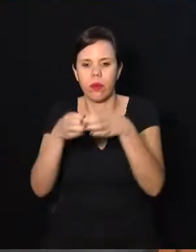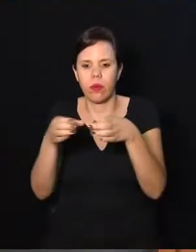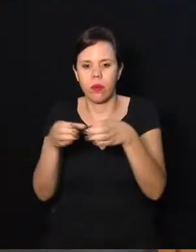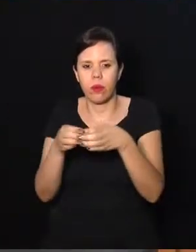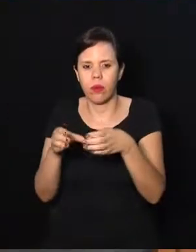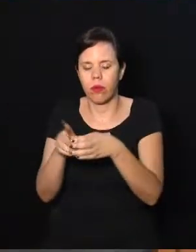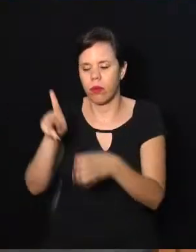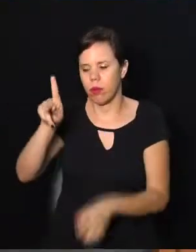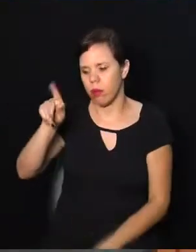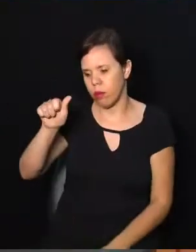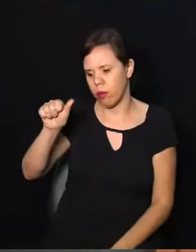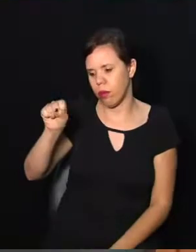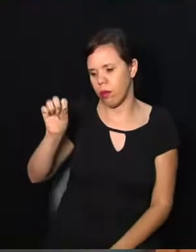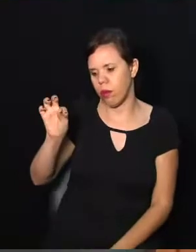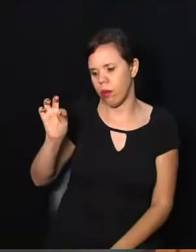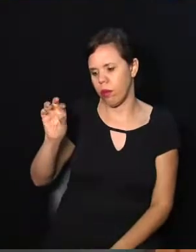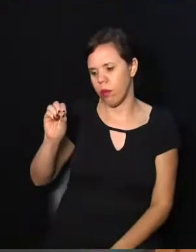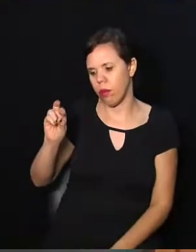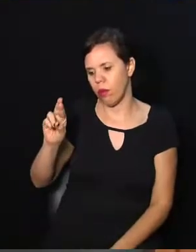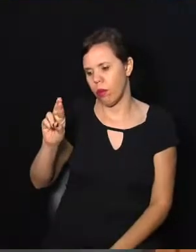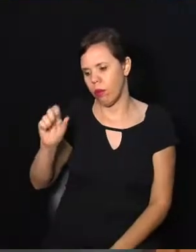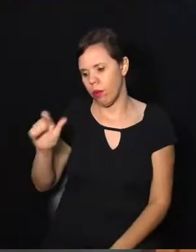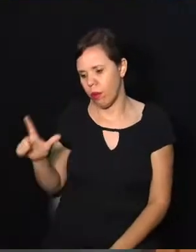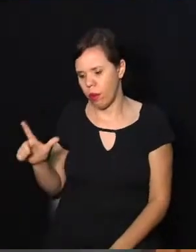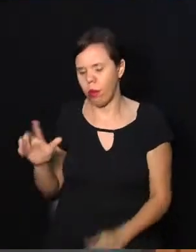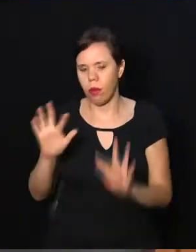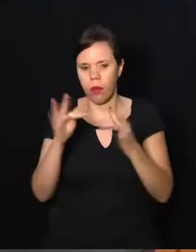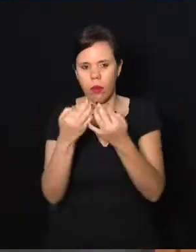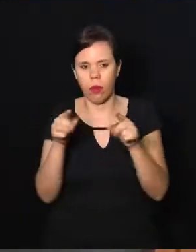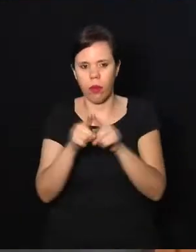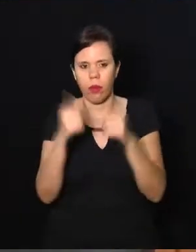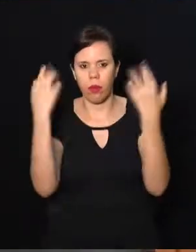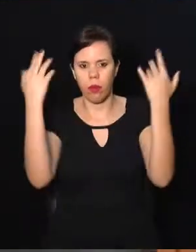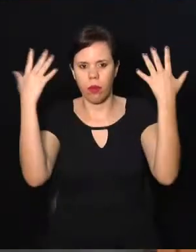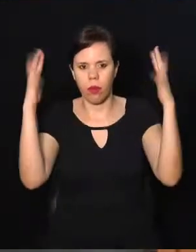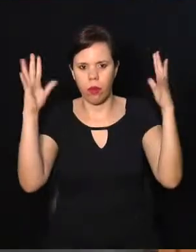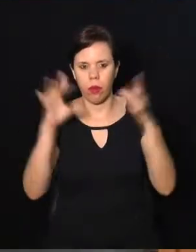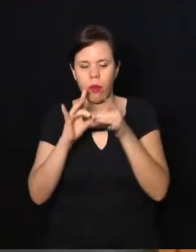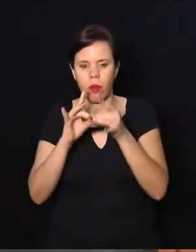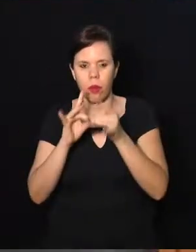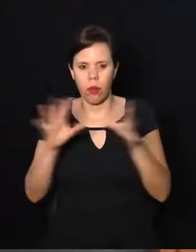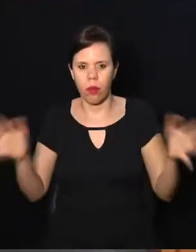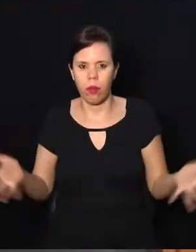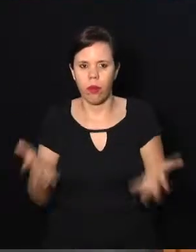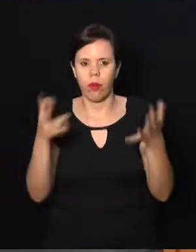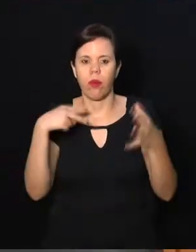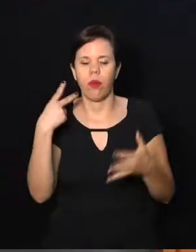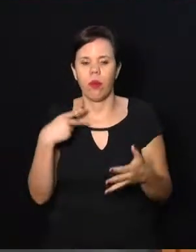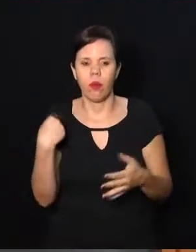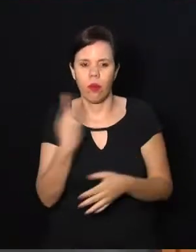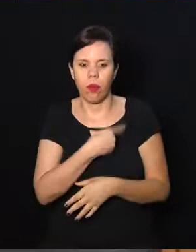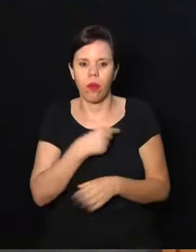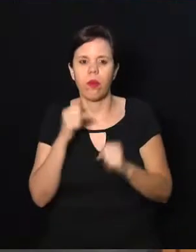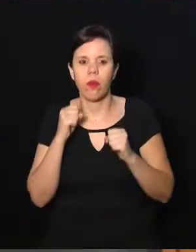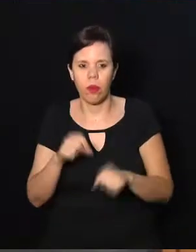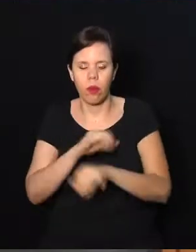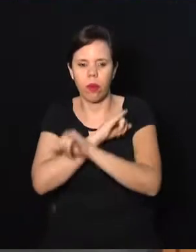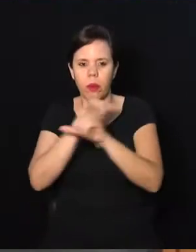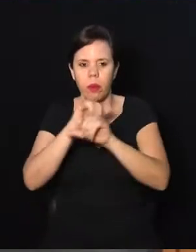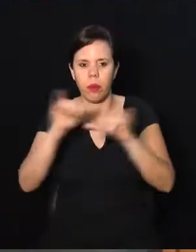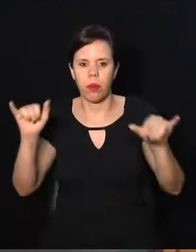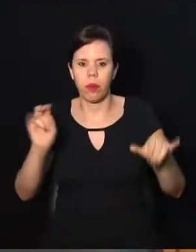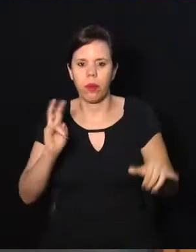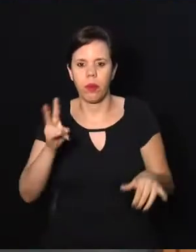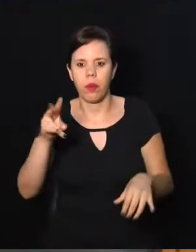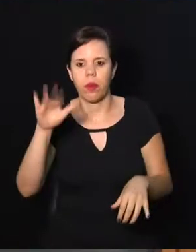vez mais em eventos como o vereador está proporcionando, para que nós pudéssemos divulgar cada